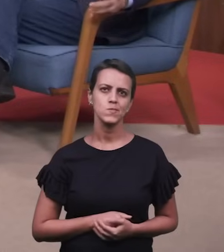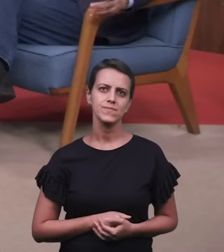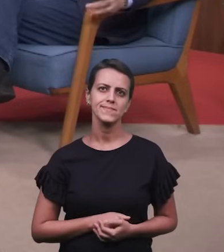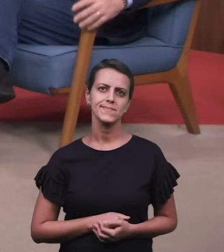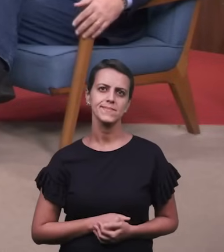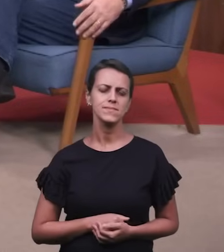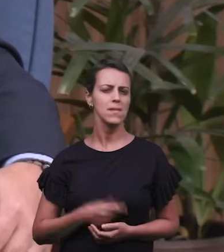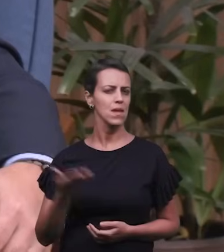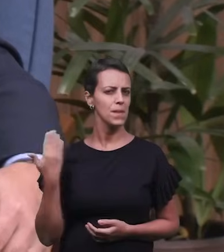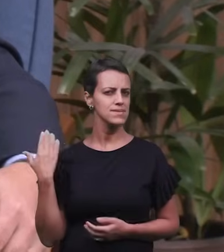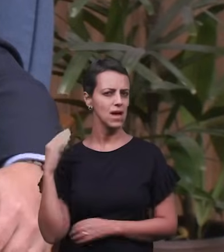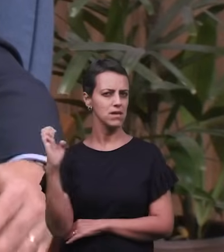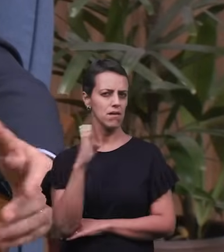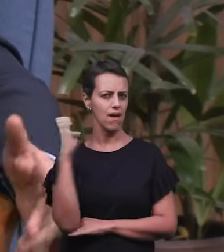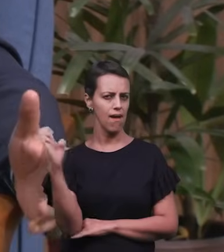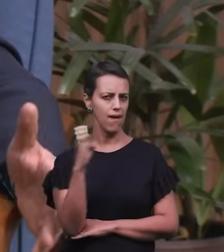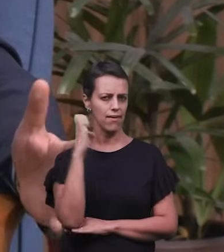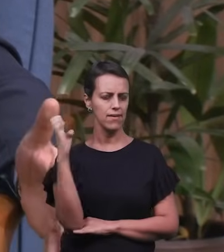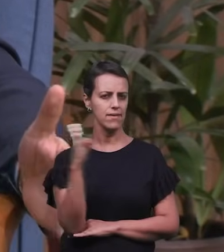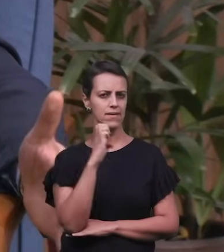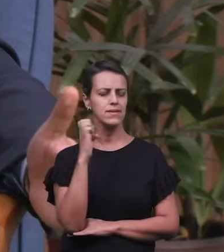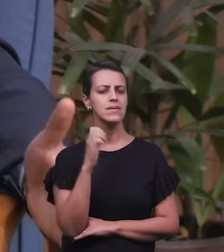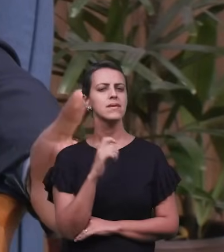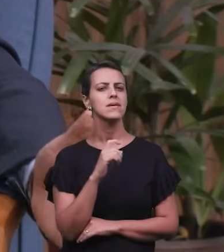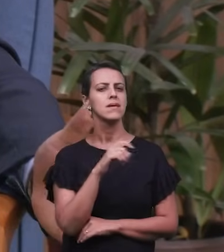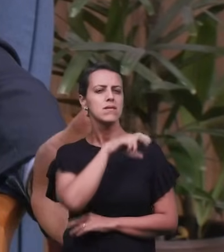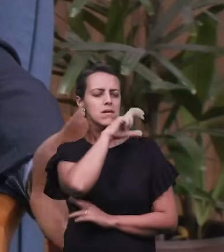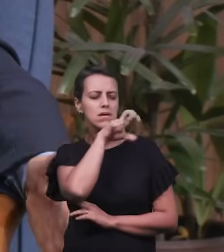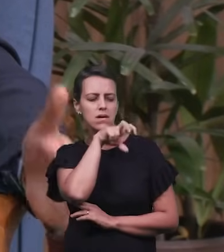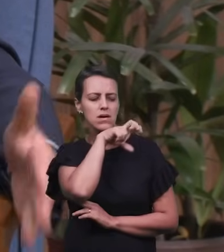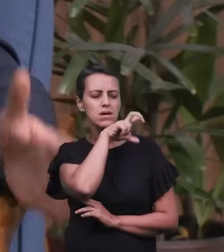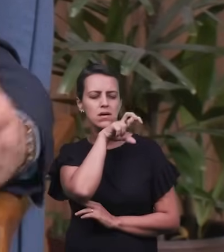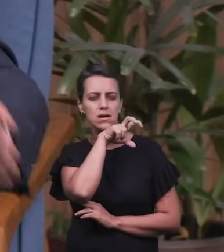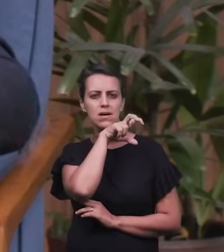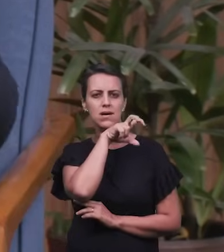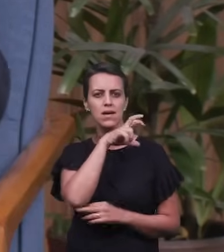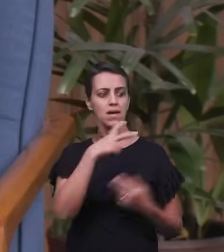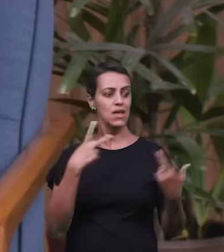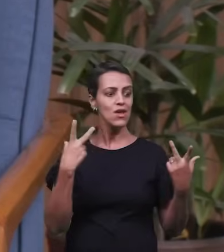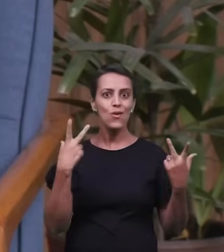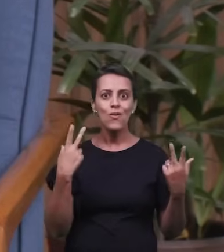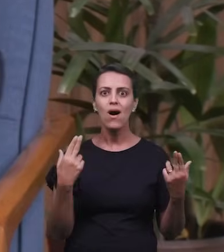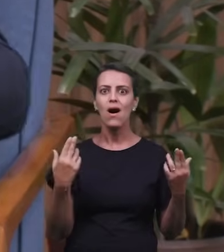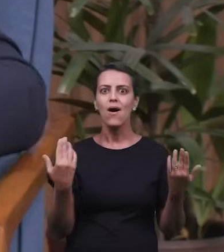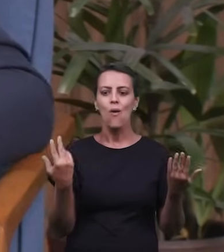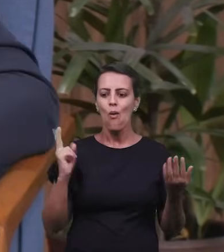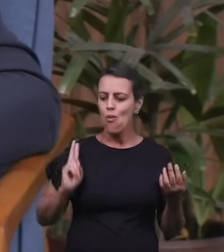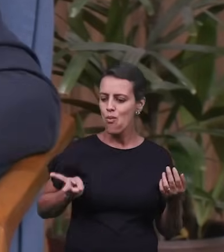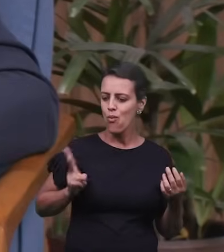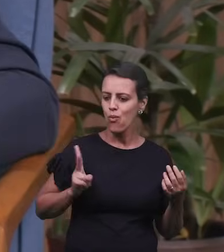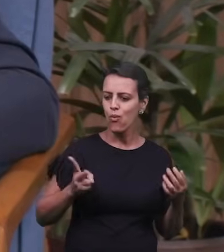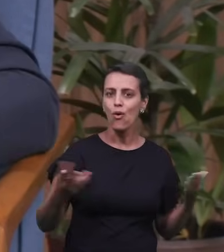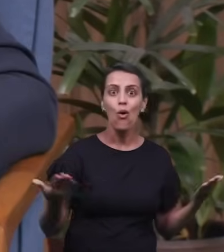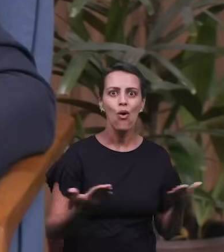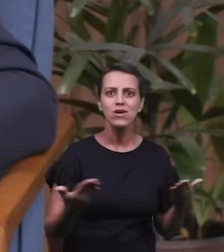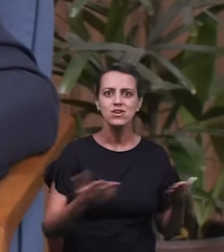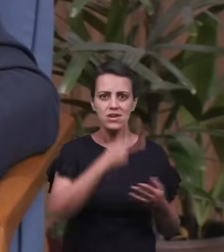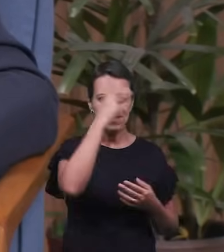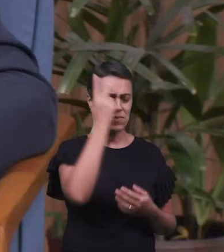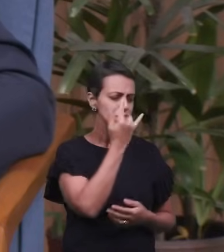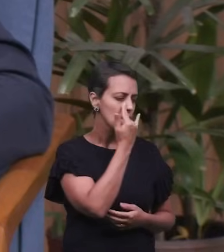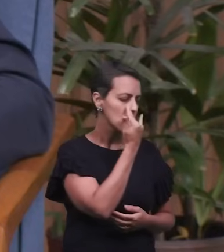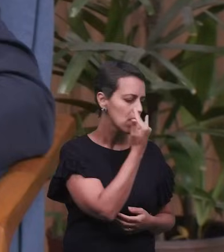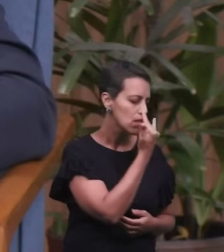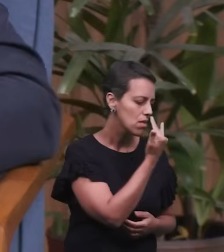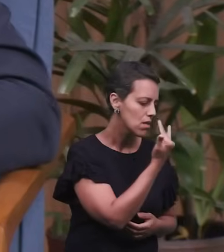desde o Éden, é que aquela mesma oferta do Éden continua sendo feita até hoje, né? E as pessoas continuam dando